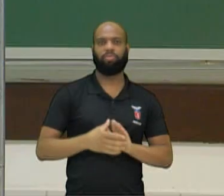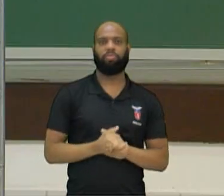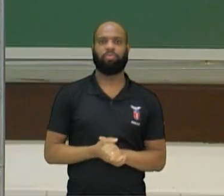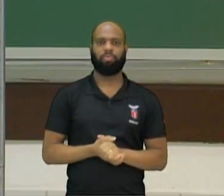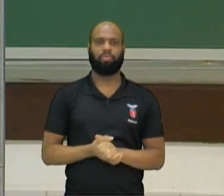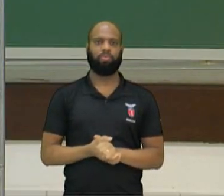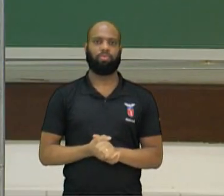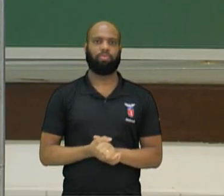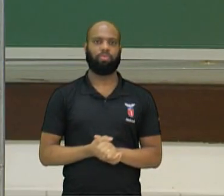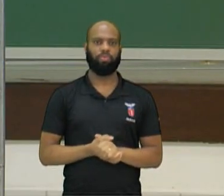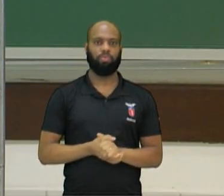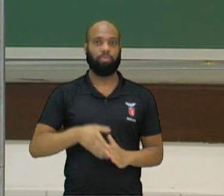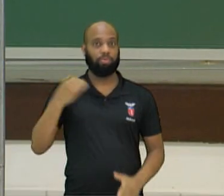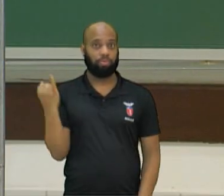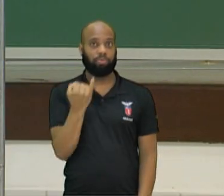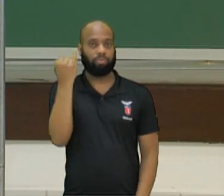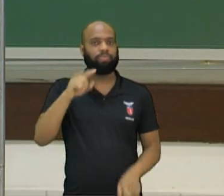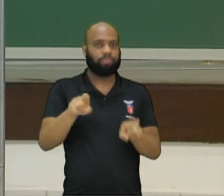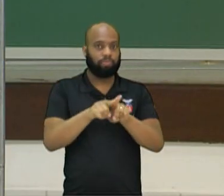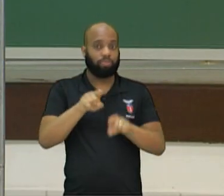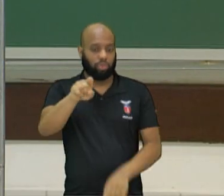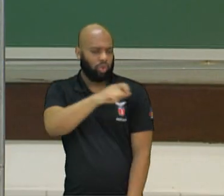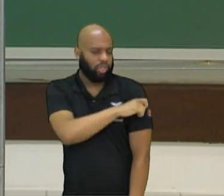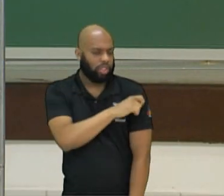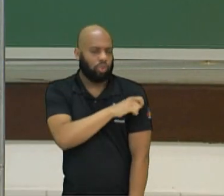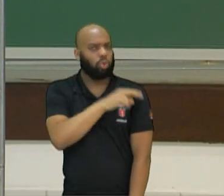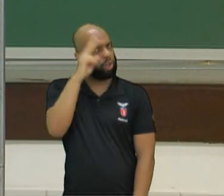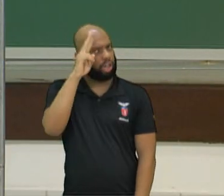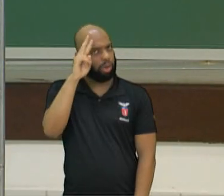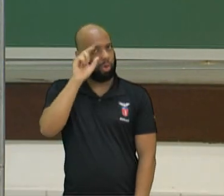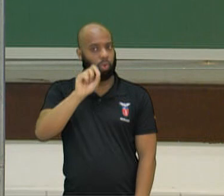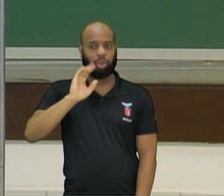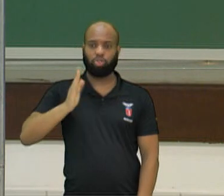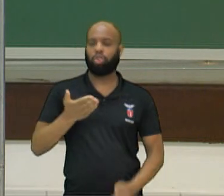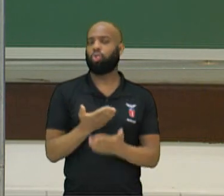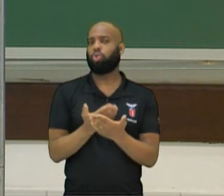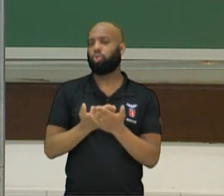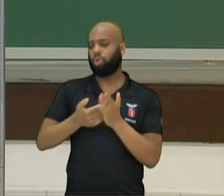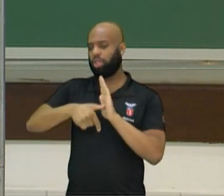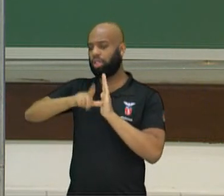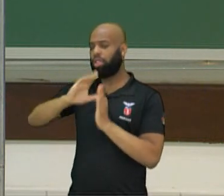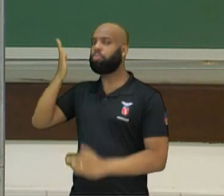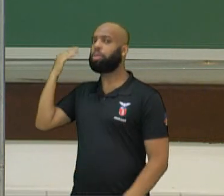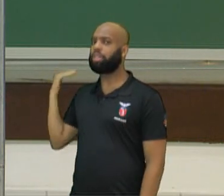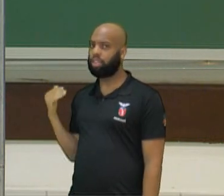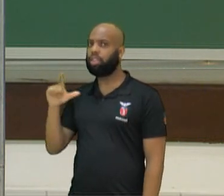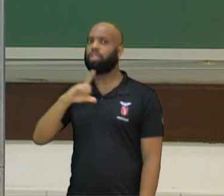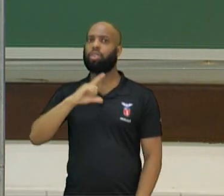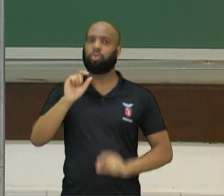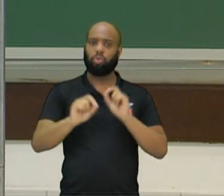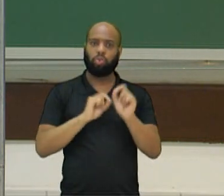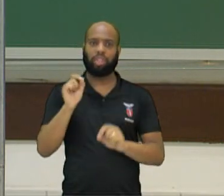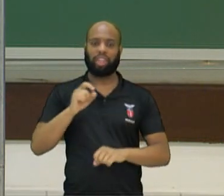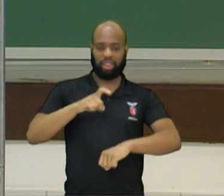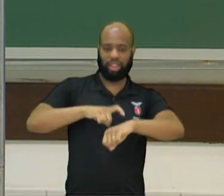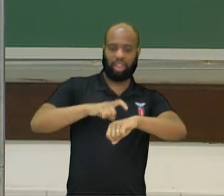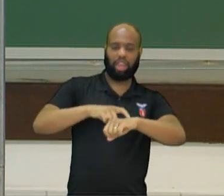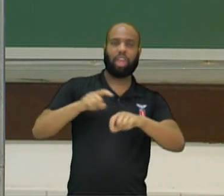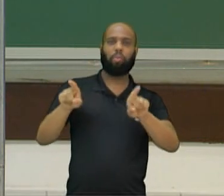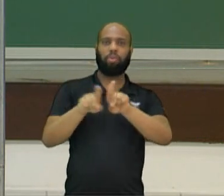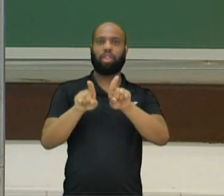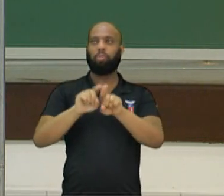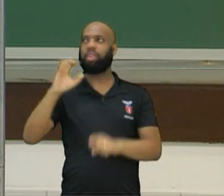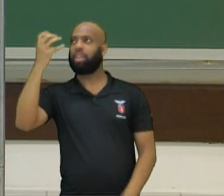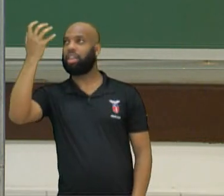climogramas. É importante, estudante, você relembrar aquilo que já foi visto anteriormente, que tempo e clima são